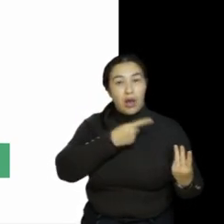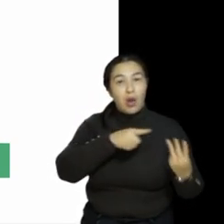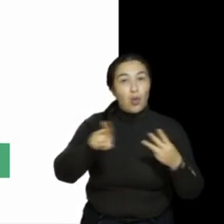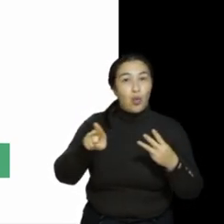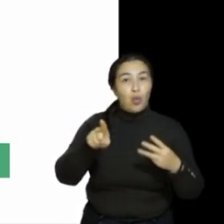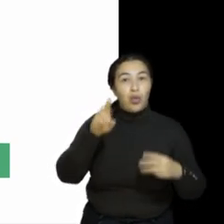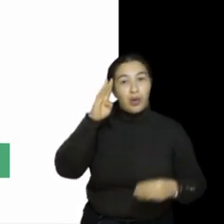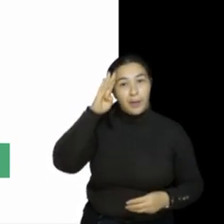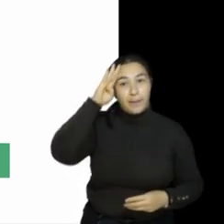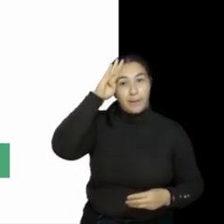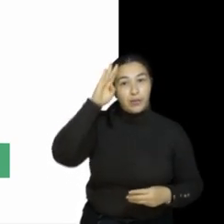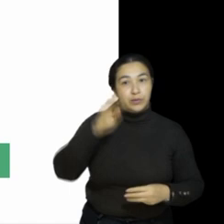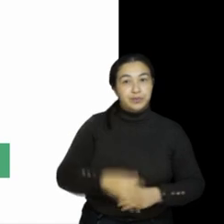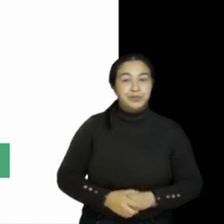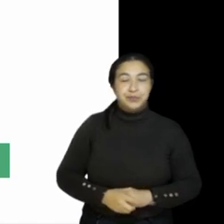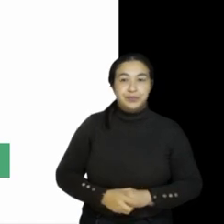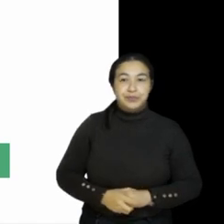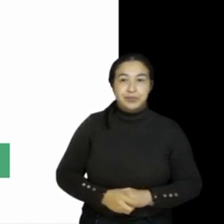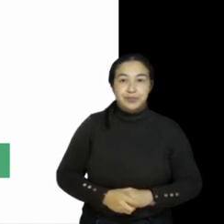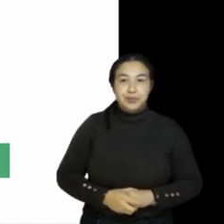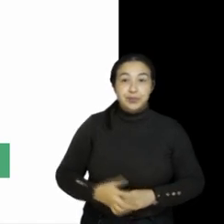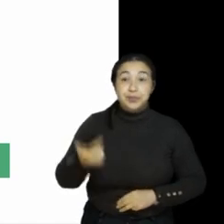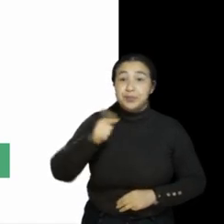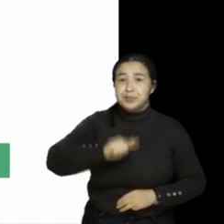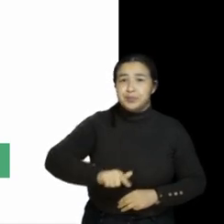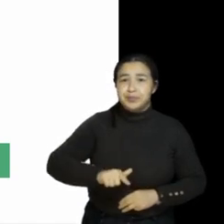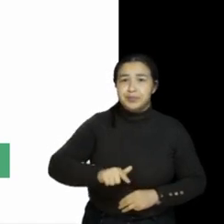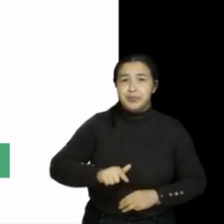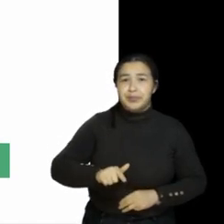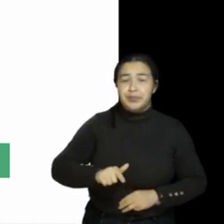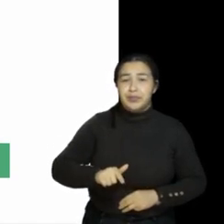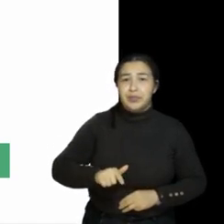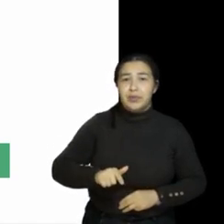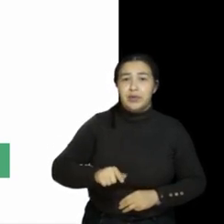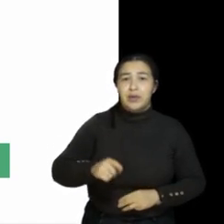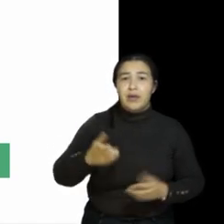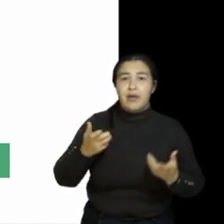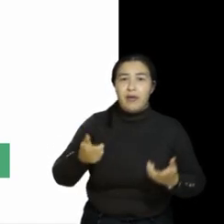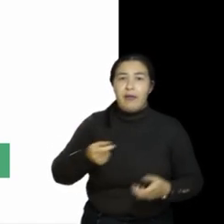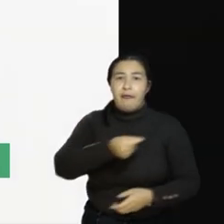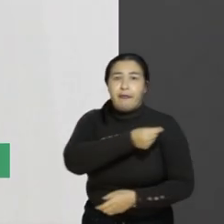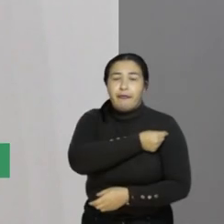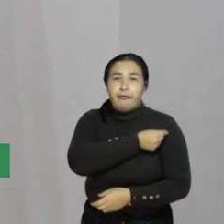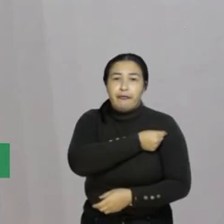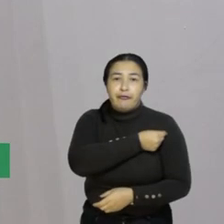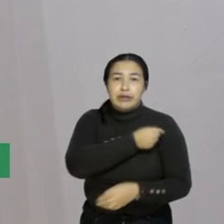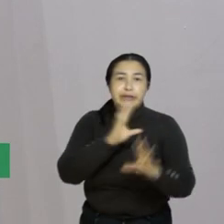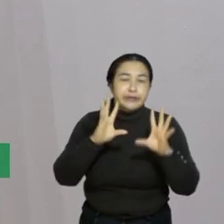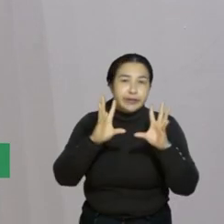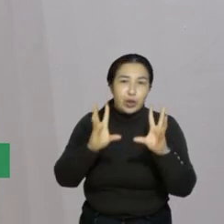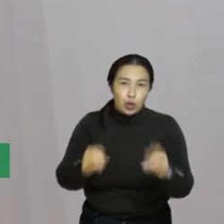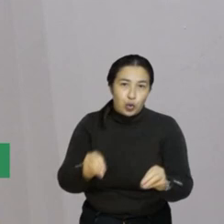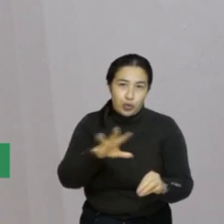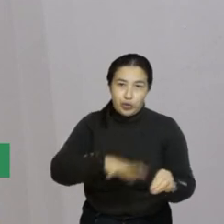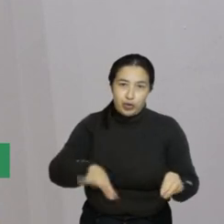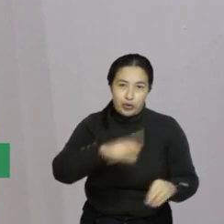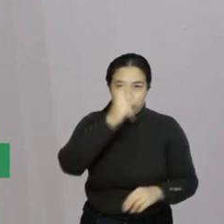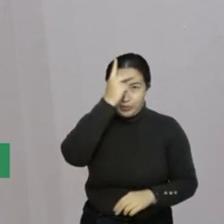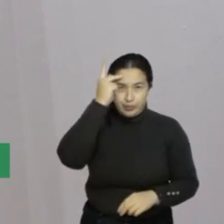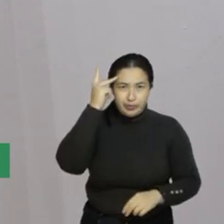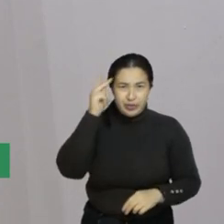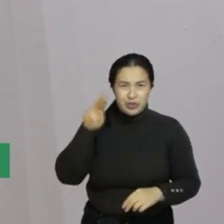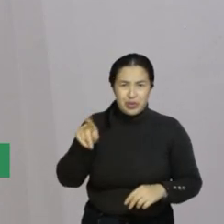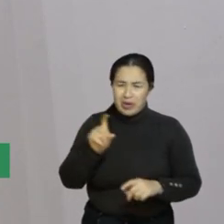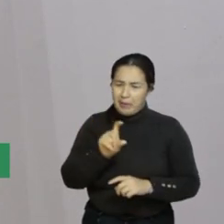manifestação contra o Bolsonaro. E vacina para todos, sei lá como é que se lê isso aí. É,